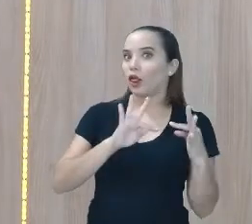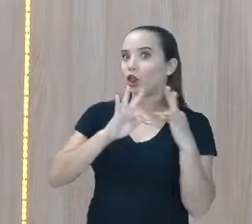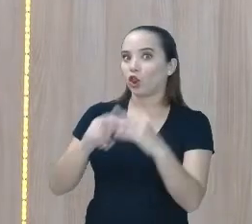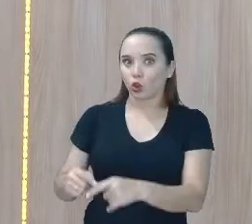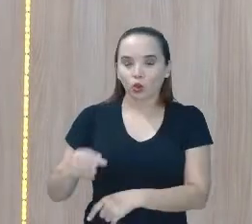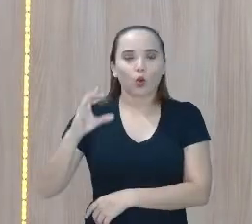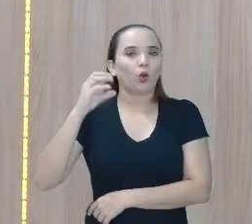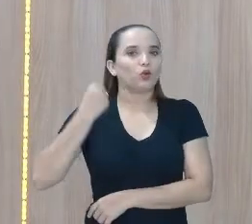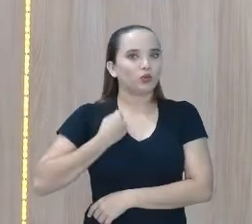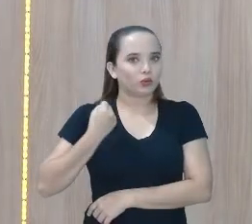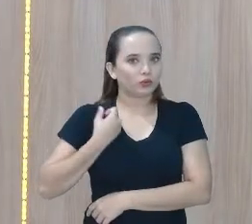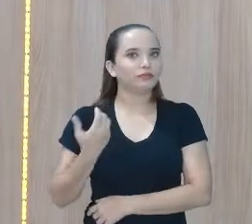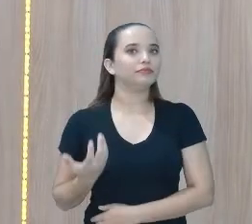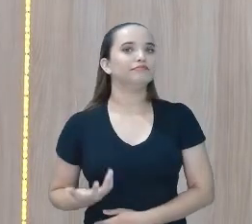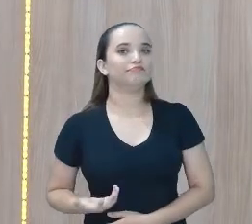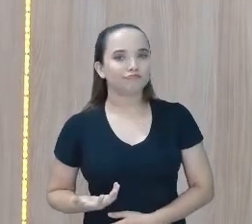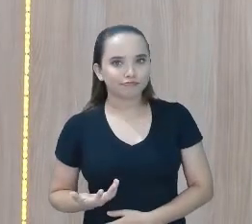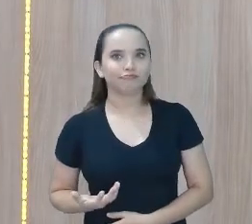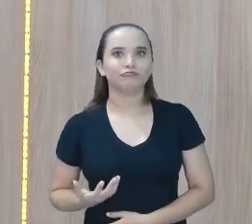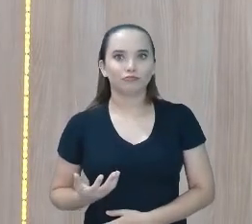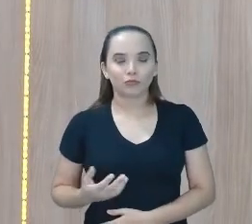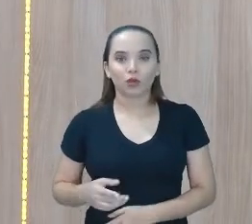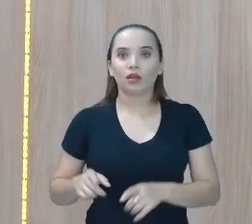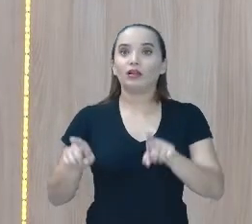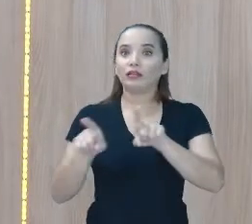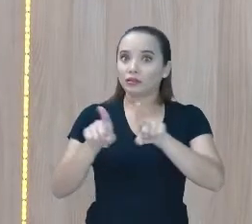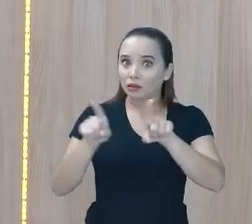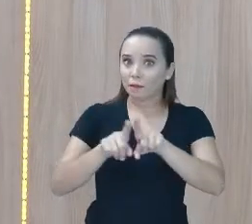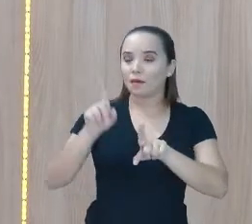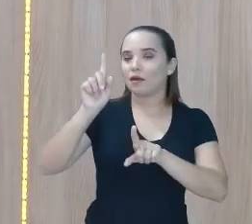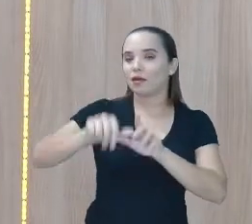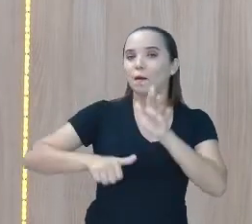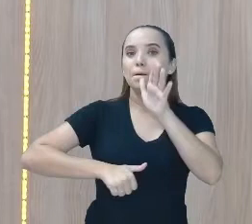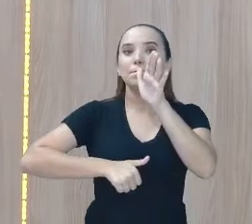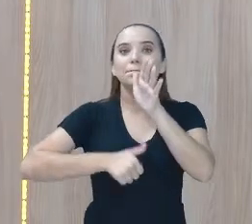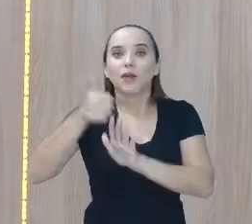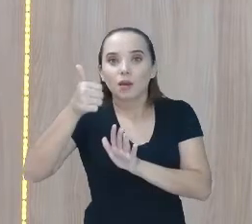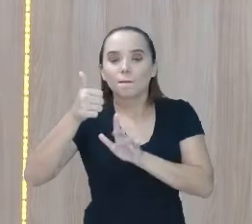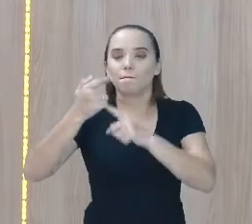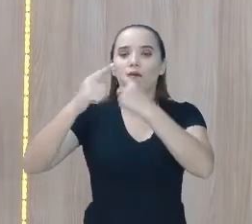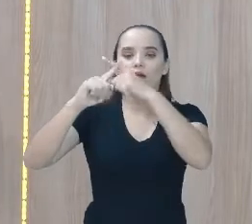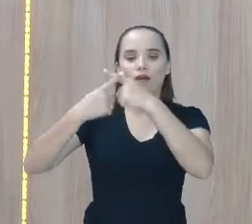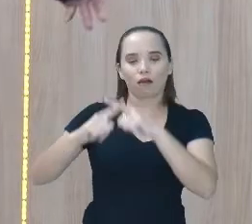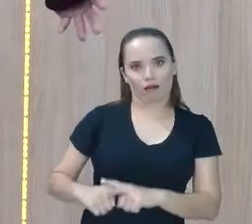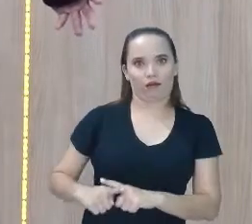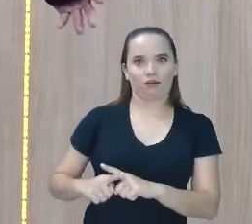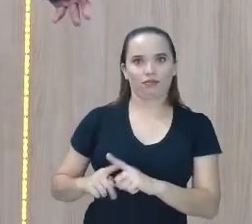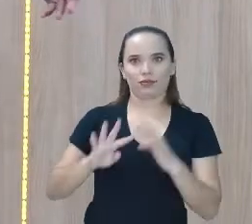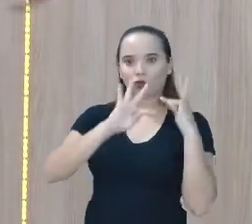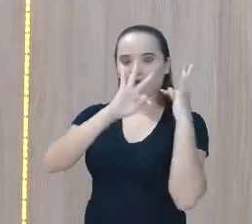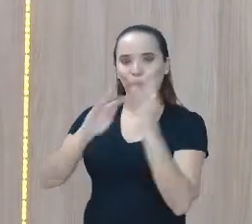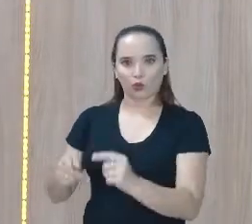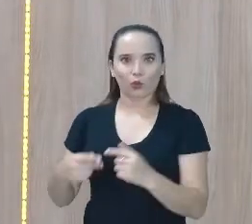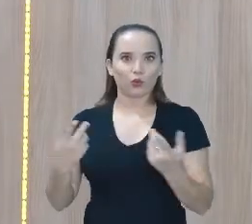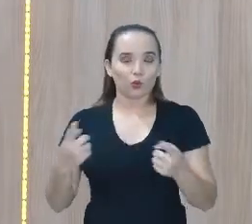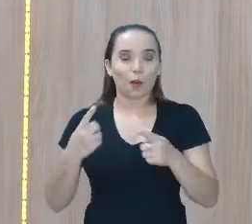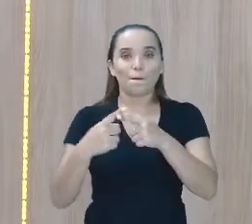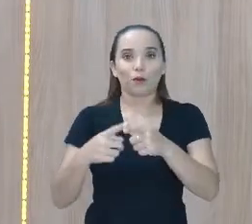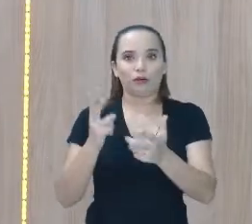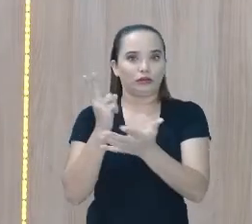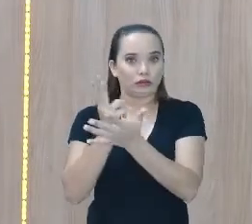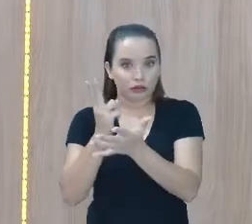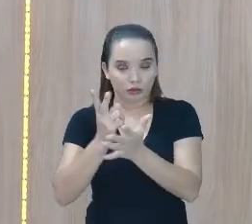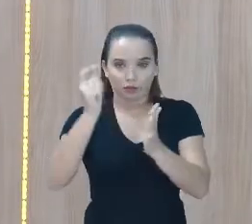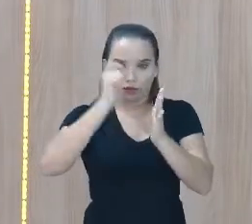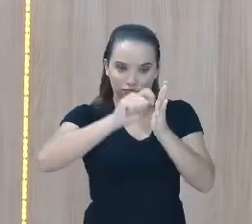E, inclusive, além de ser múltiplo de todos os números, ele é o primeiro múltiplo de todos os números, certo? Porque sempre quando